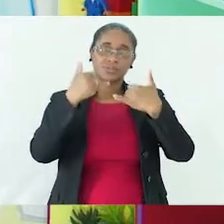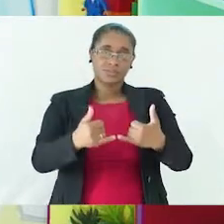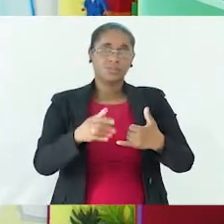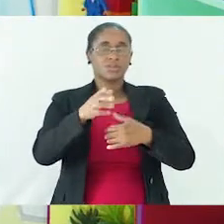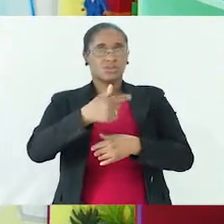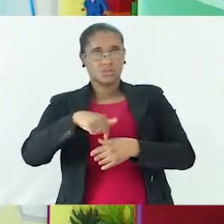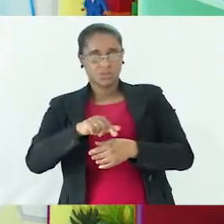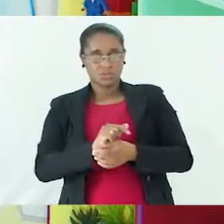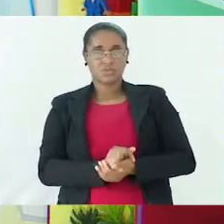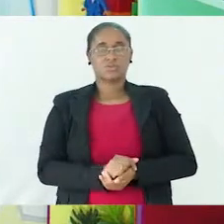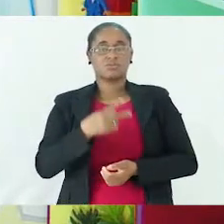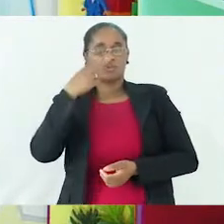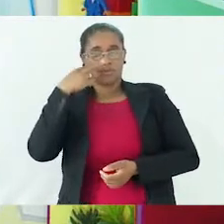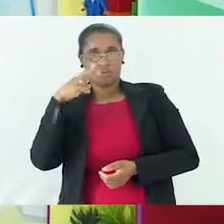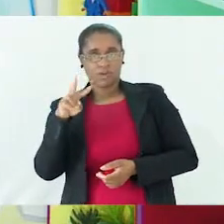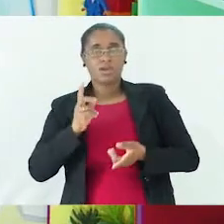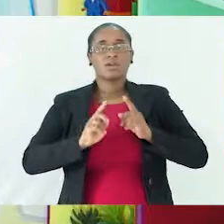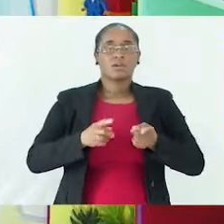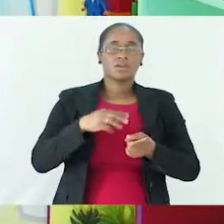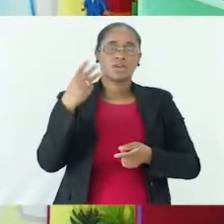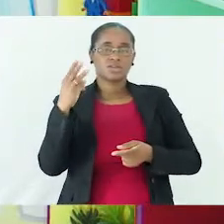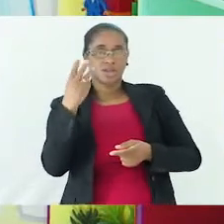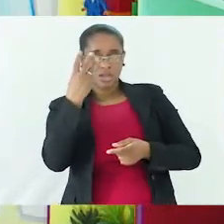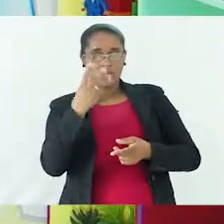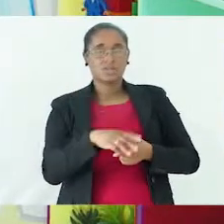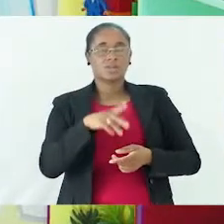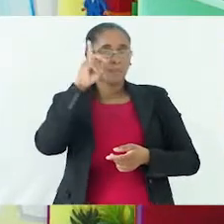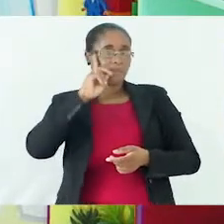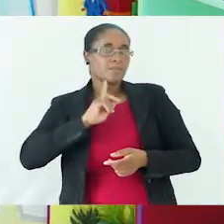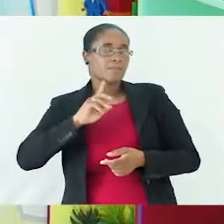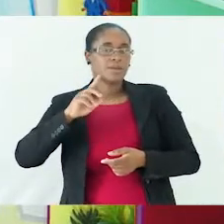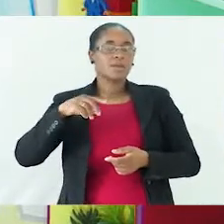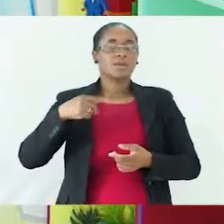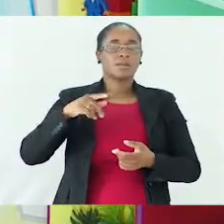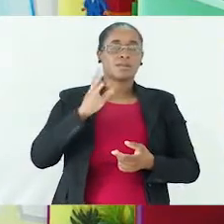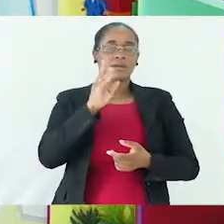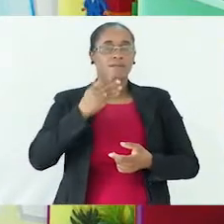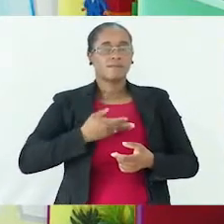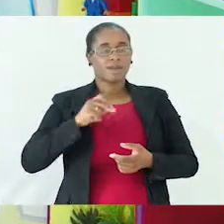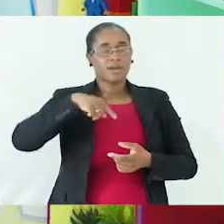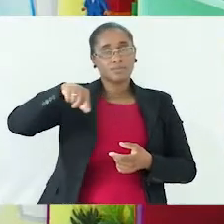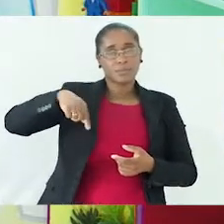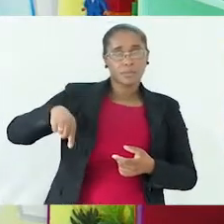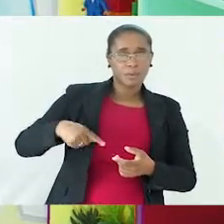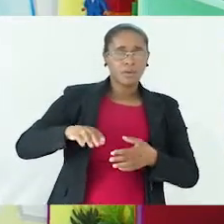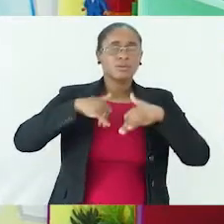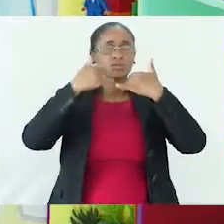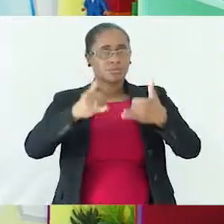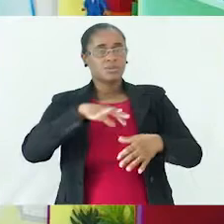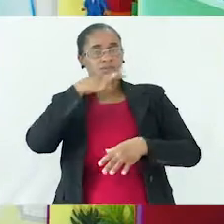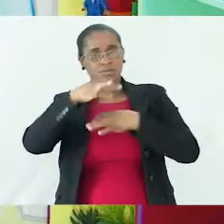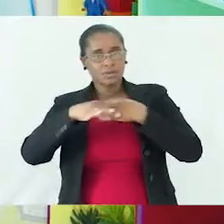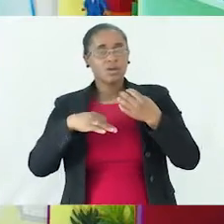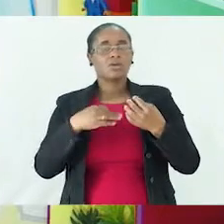nós vamos ver que as 3 fadas, depois de fadarem o menino, partiram.